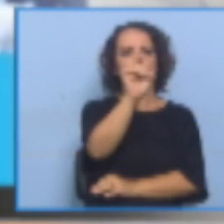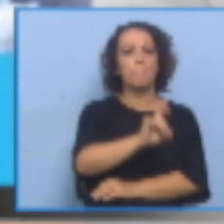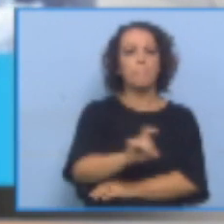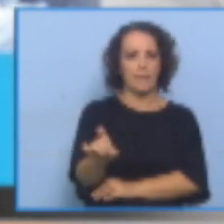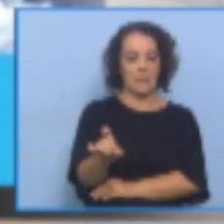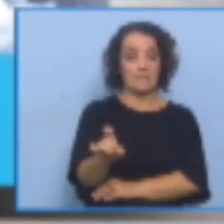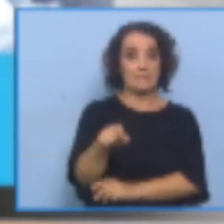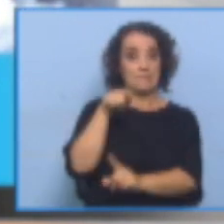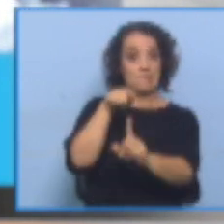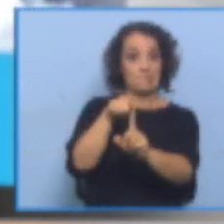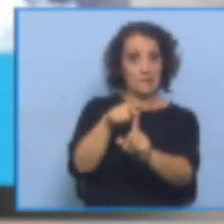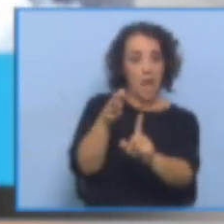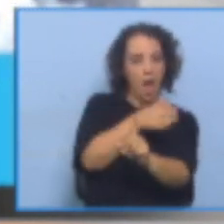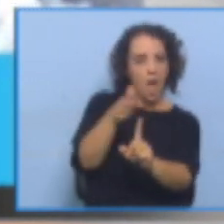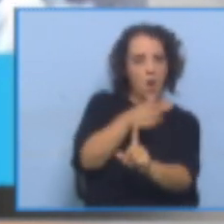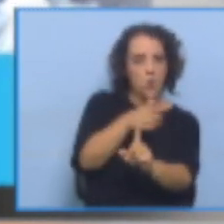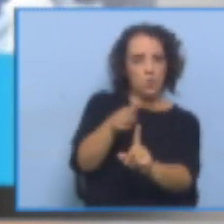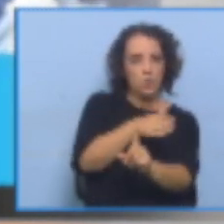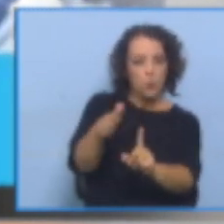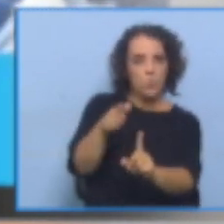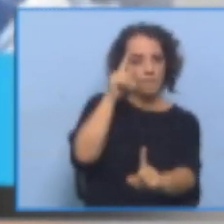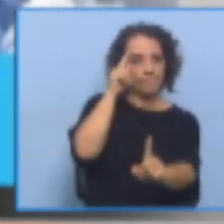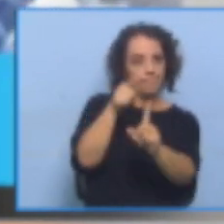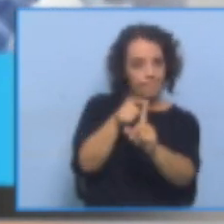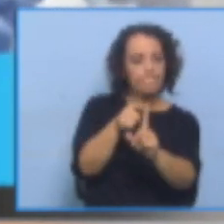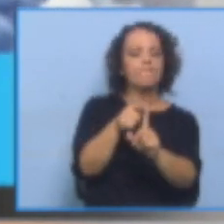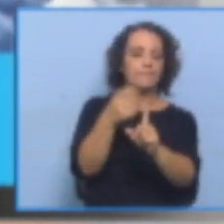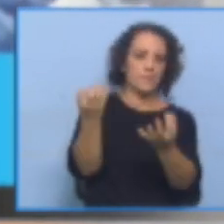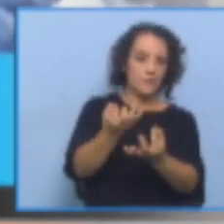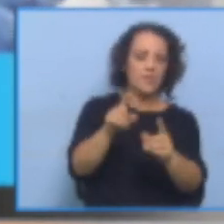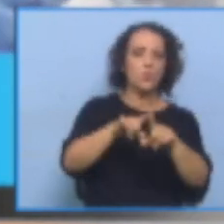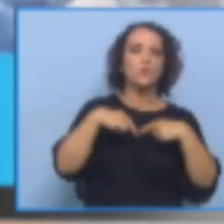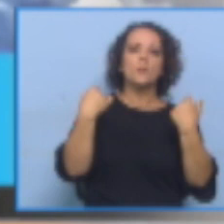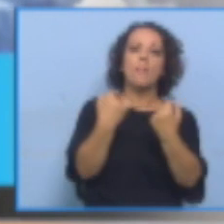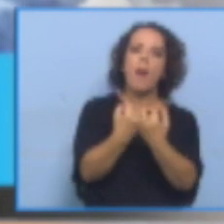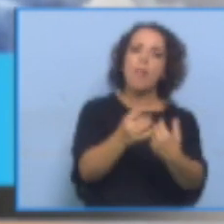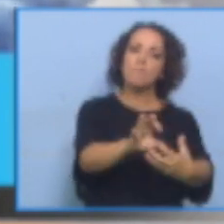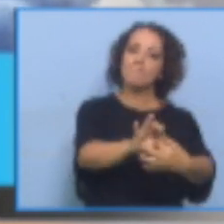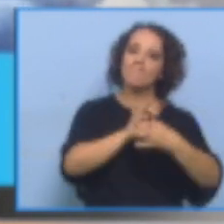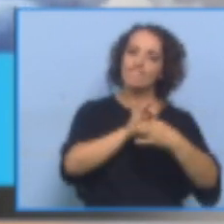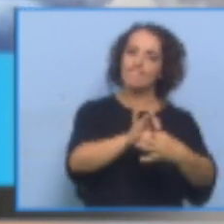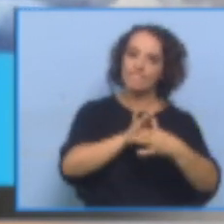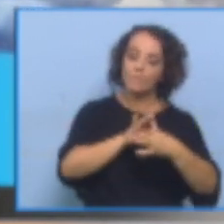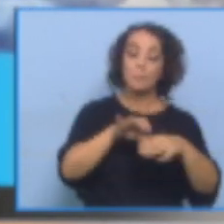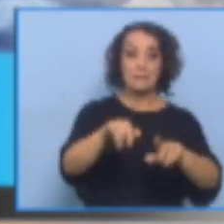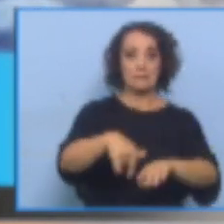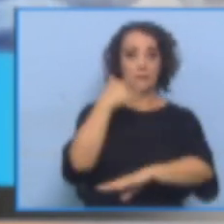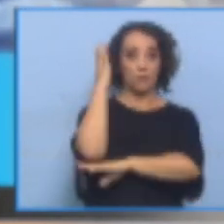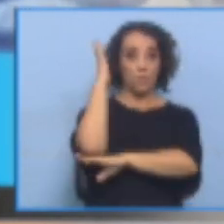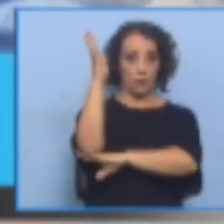altura, tinha por base uma sociedade fraterna. E nessa